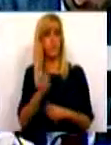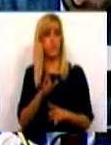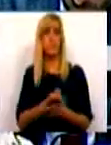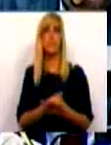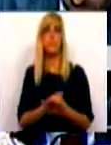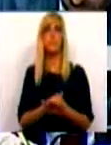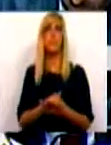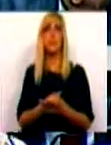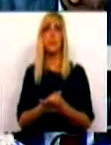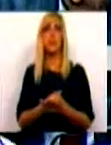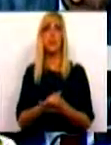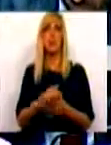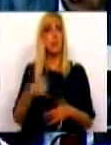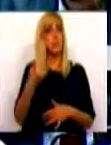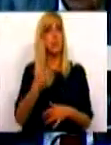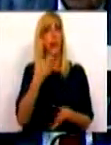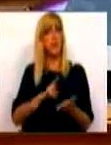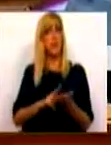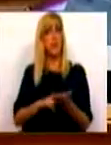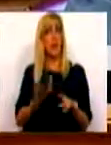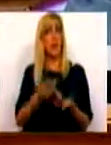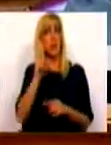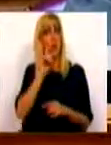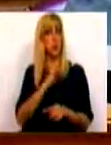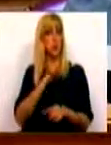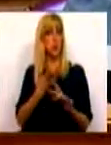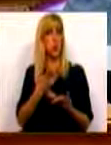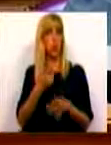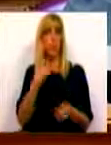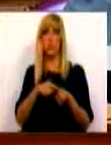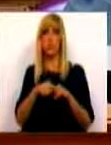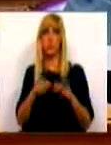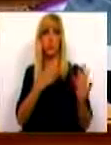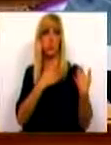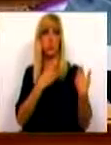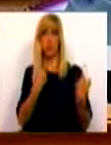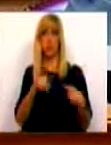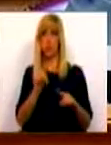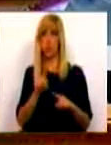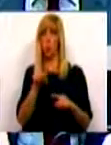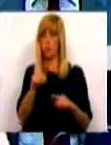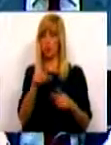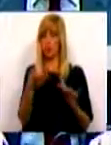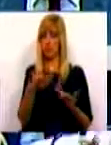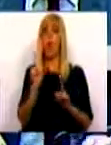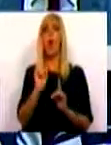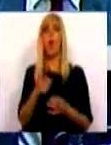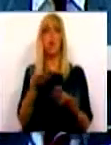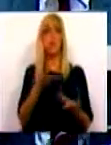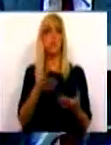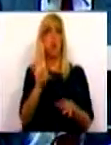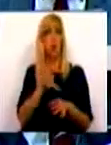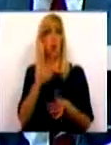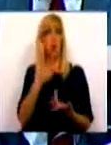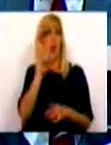não pode esquecer isto. E depois, é verdade, senhora deputada, a senhora deputada não é responsável por isto, que é aquilo que é a forma como a